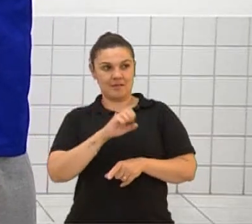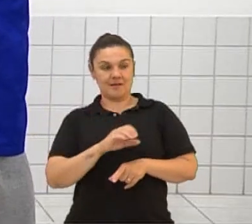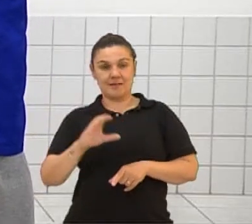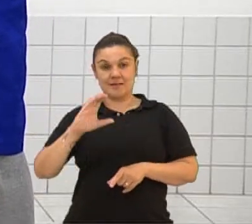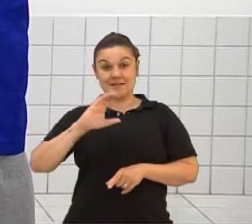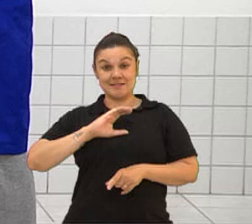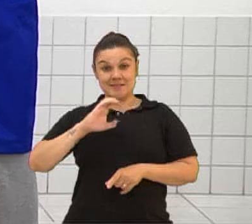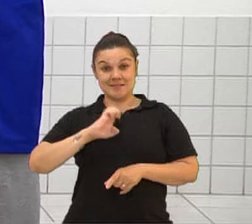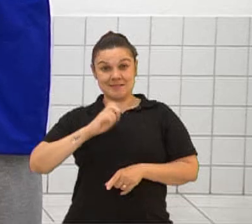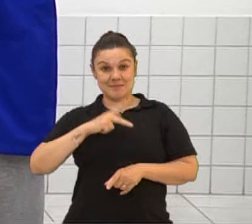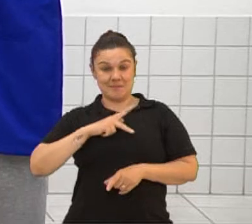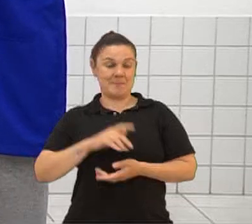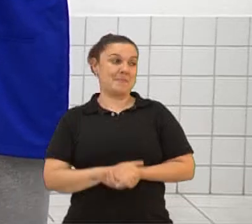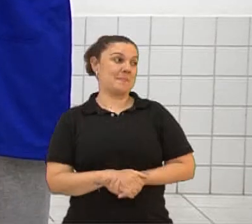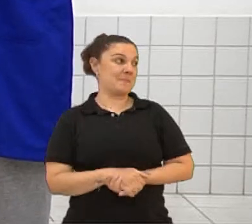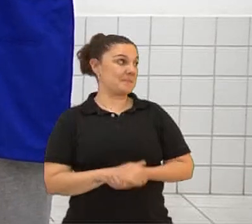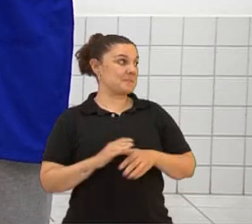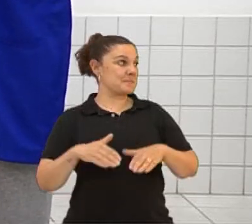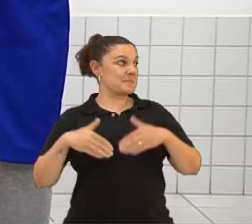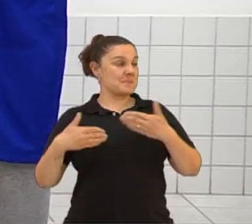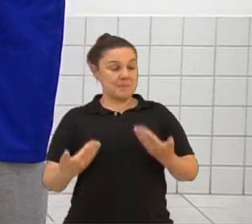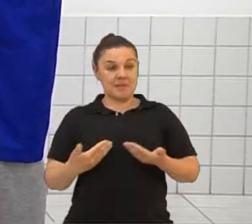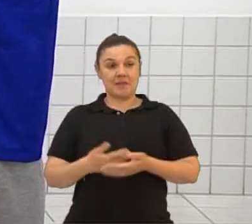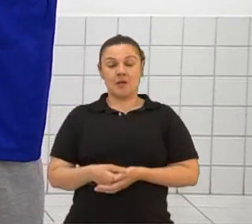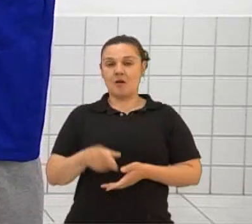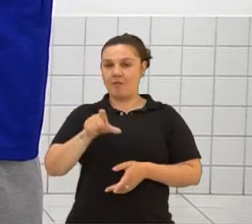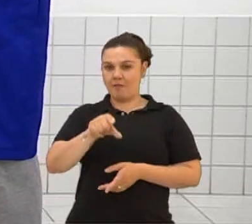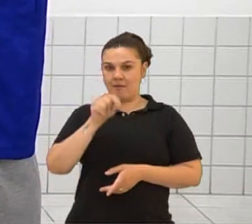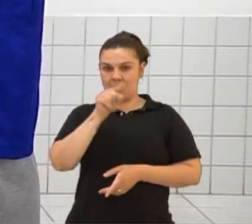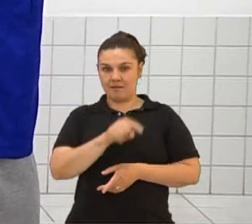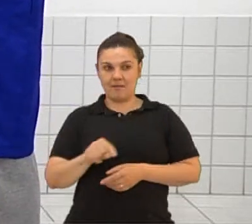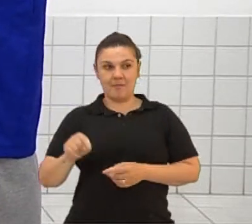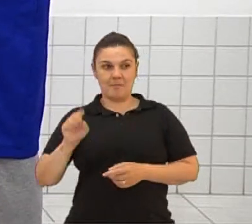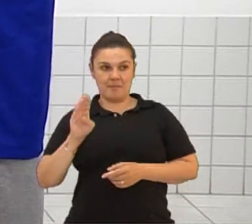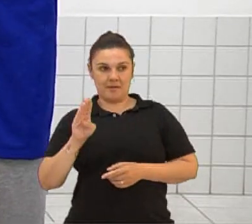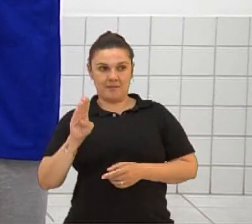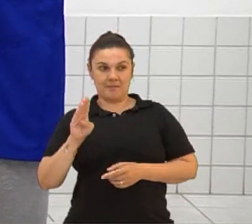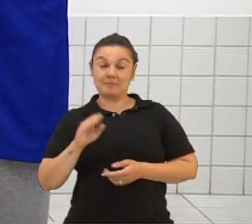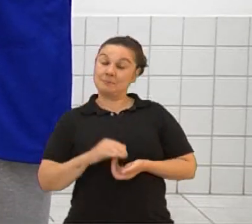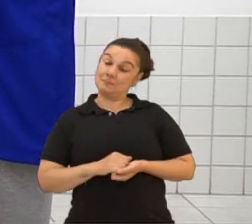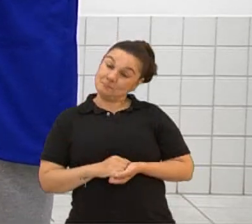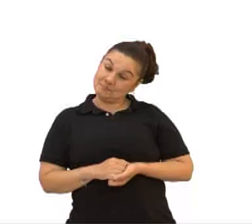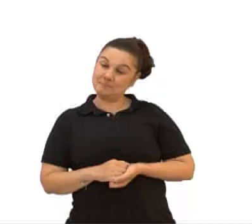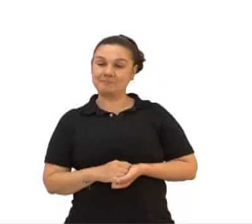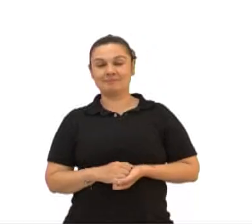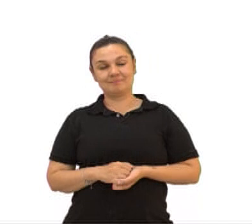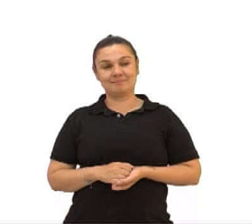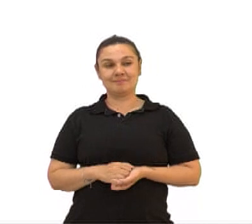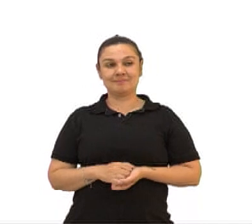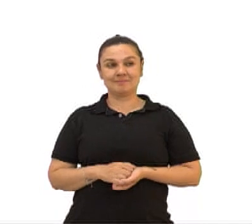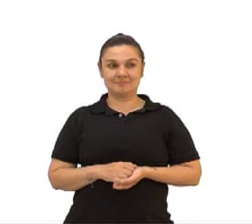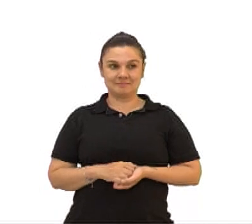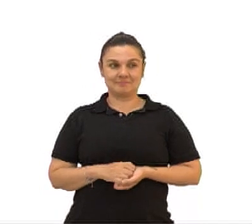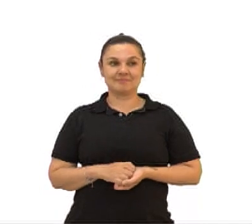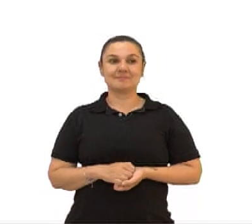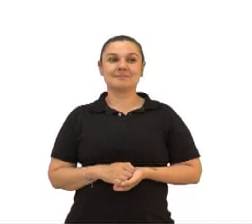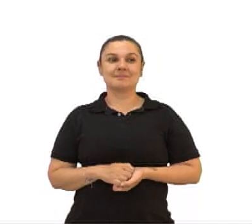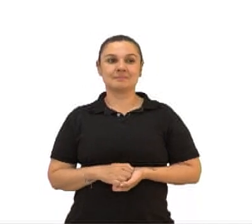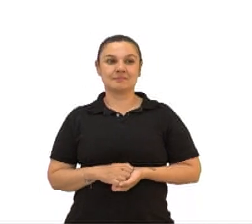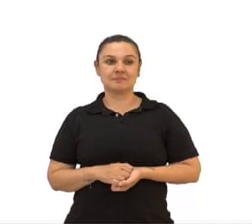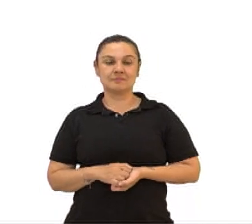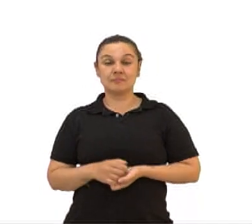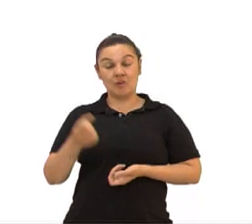Paraná. Ok. Ó, a Thaisa Jesus falou que é a alternativa B. Será que ela acertou? Vamos lá ver, então. Alternativa correta.